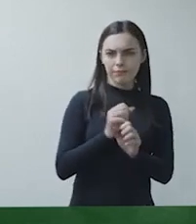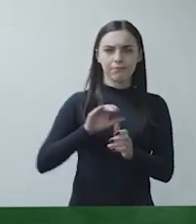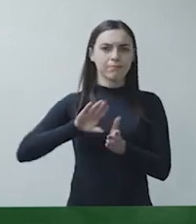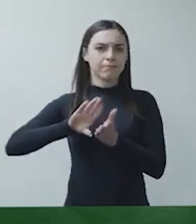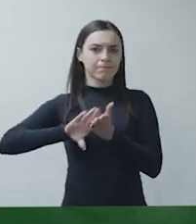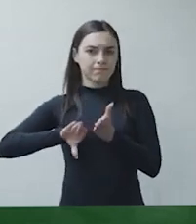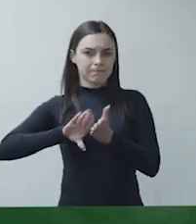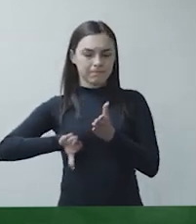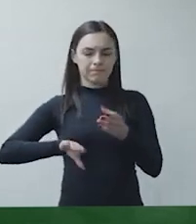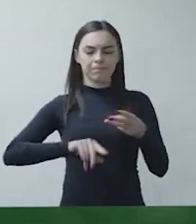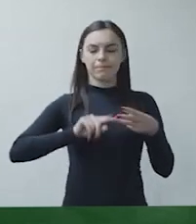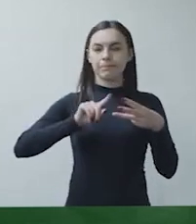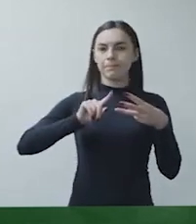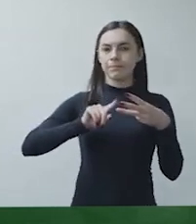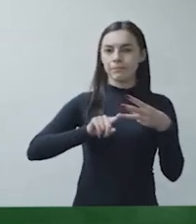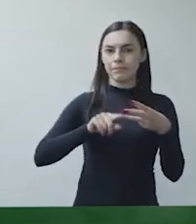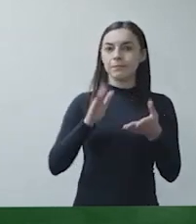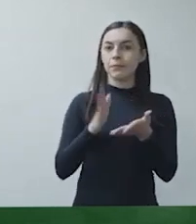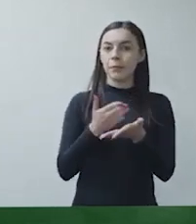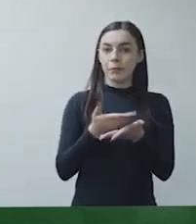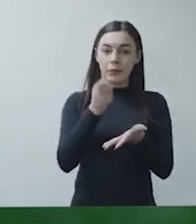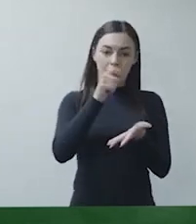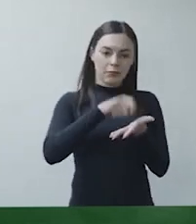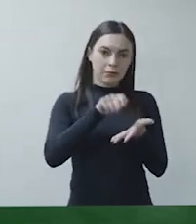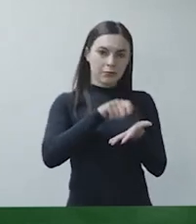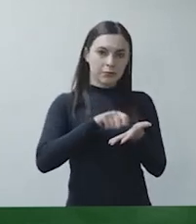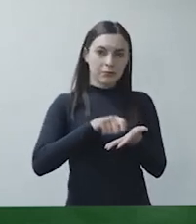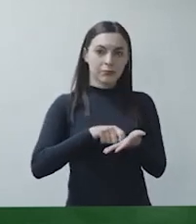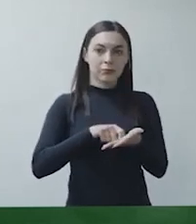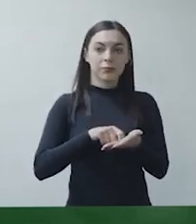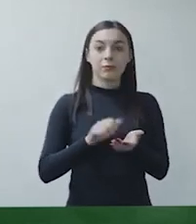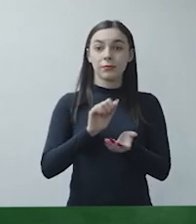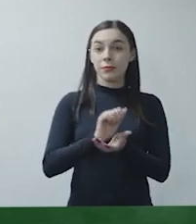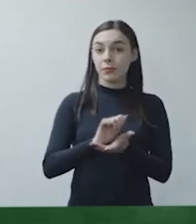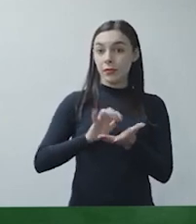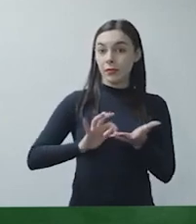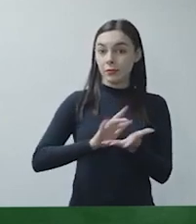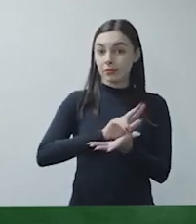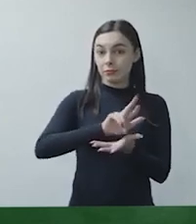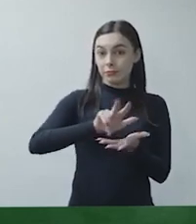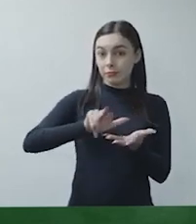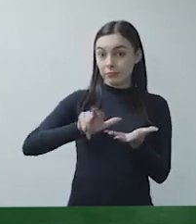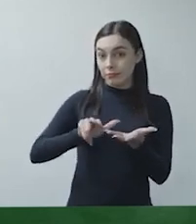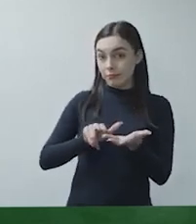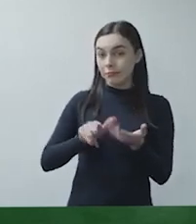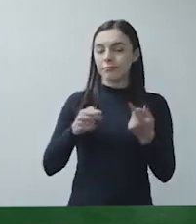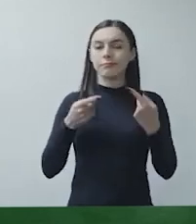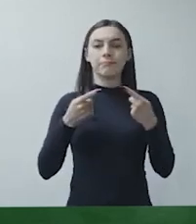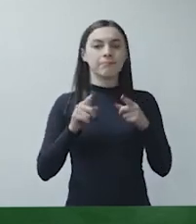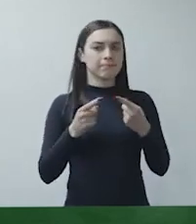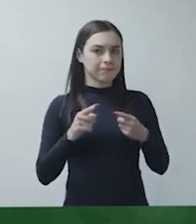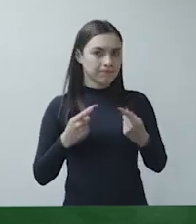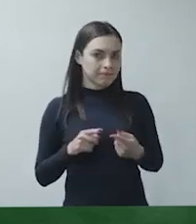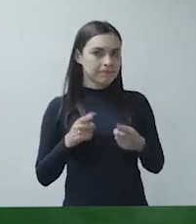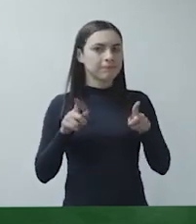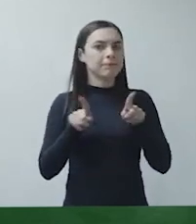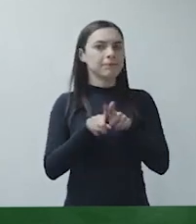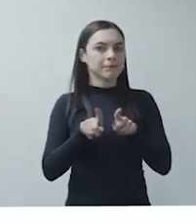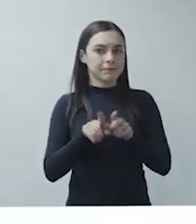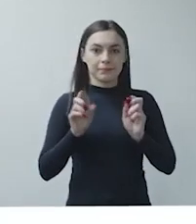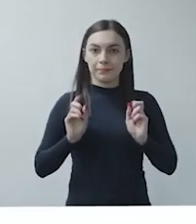subtração, faremos registro no caderno, teremos atividades e desafios,